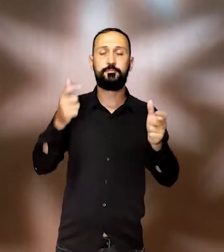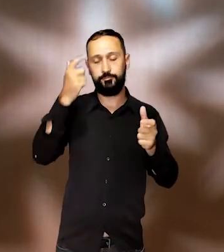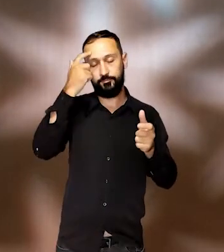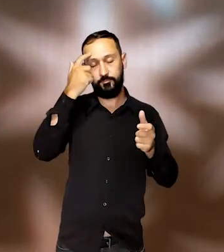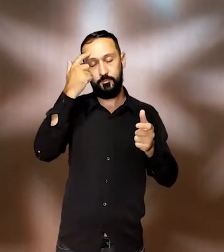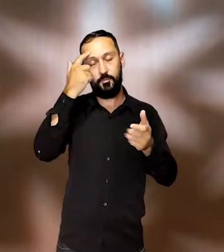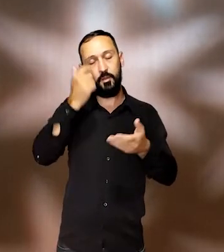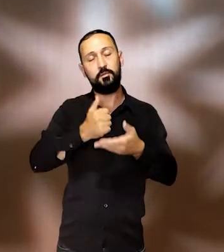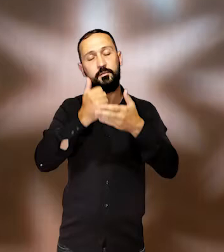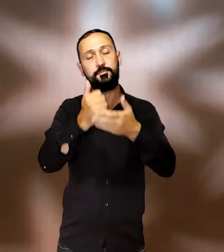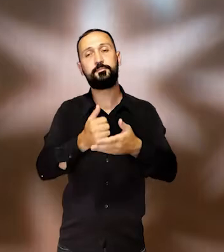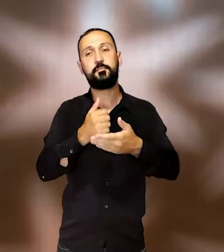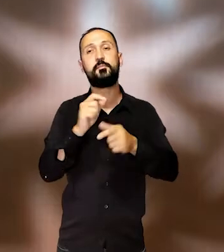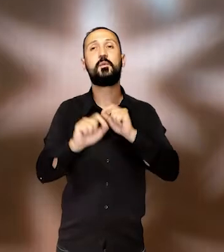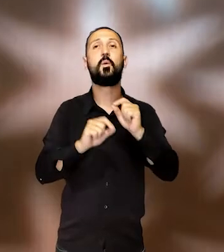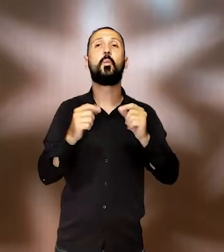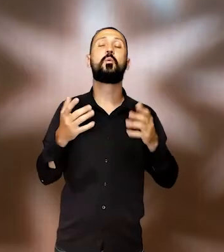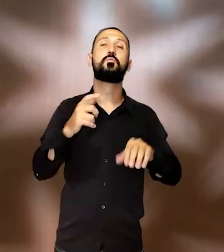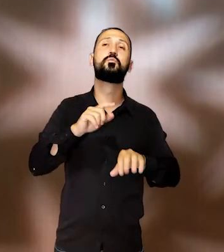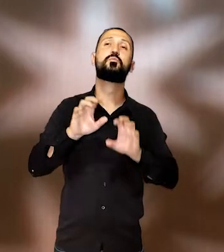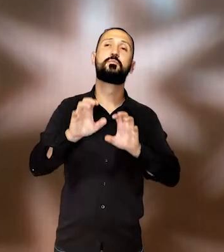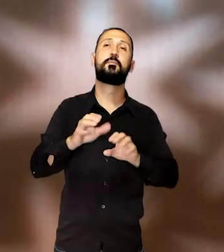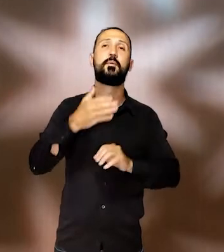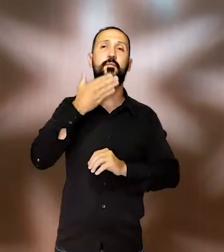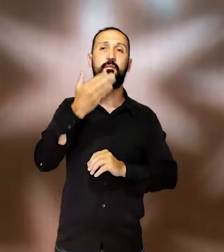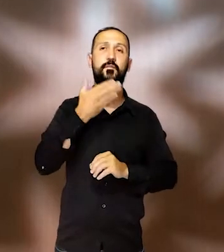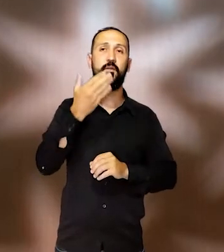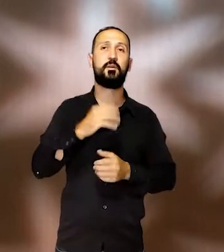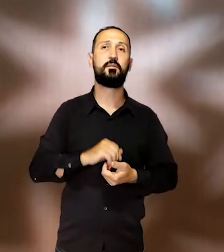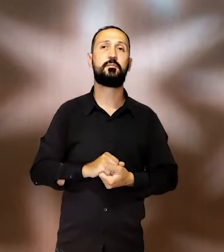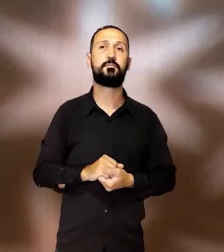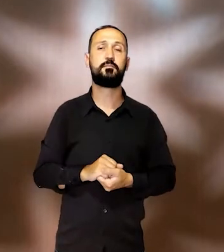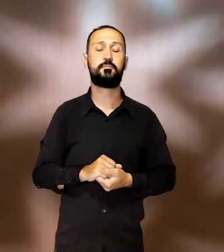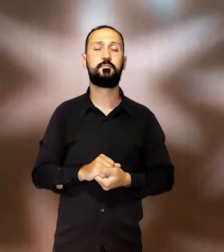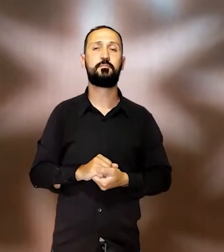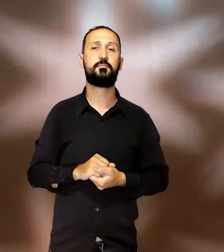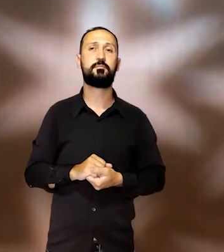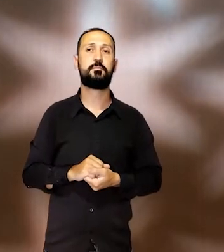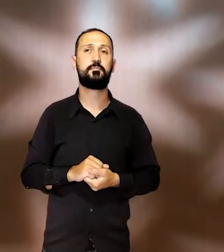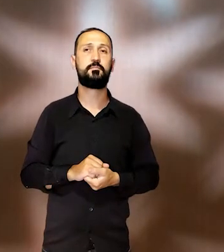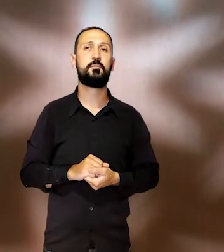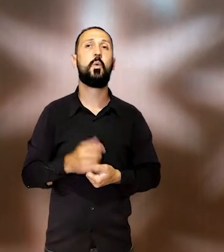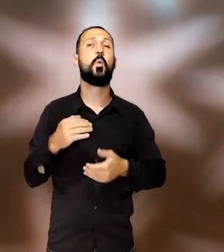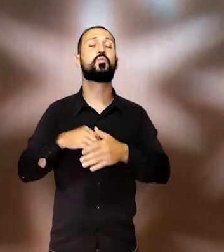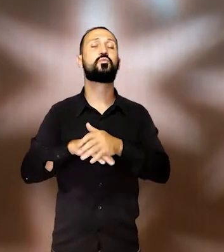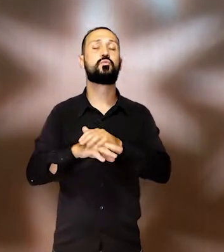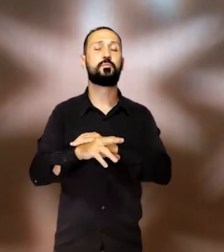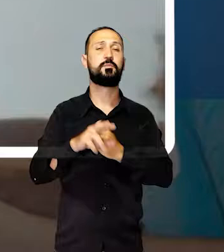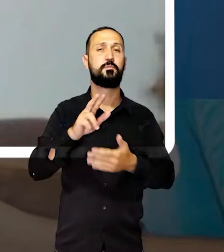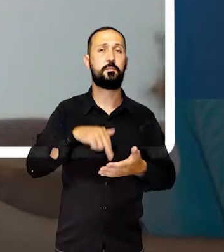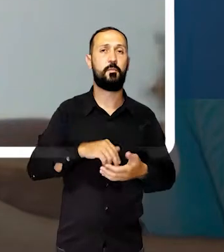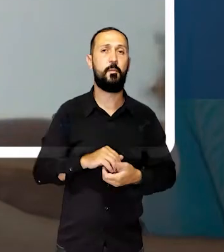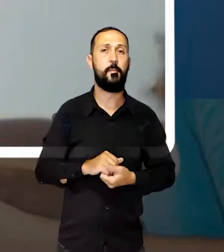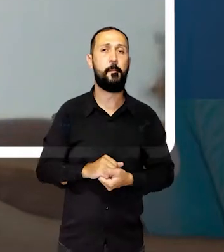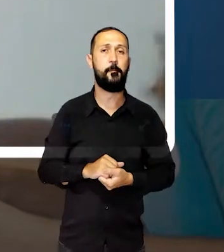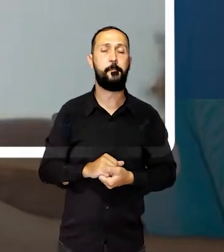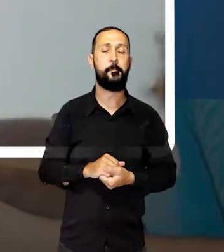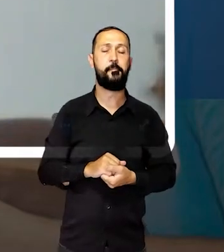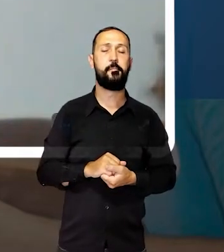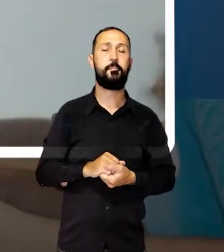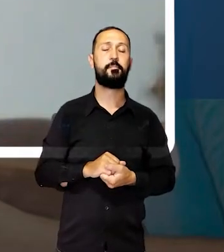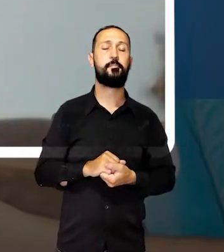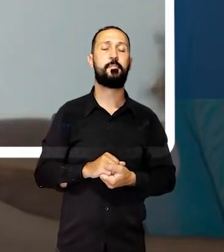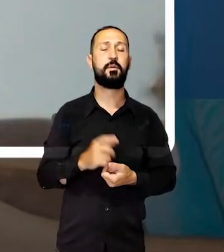expandir a imaginação das pessoas e qual a forma mais fácil para elas desenvolverem, então, o hábito da leitura?